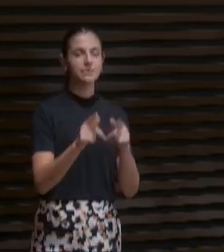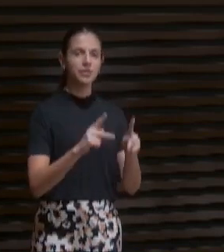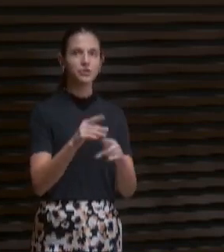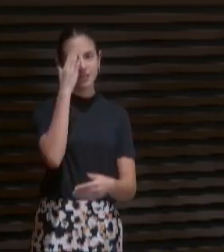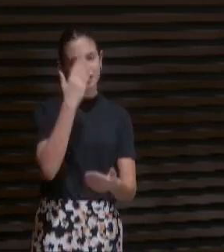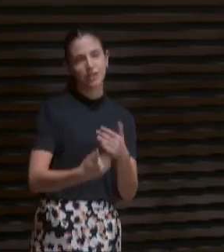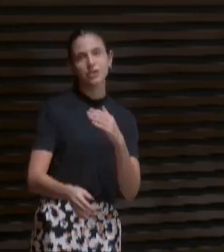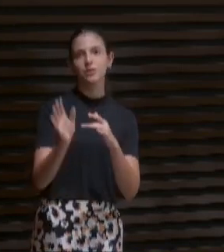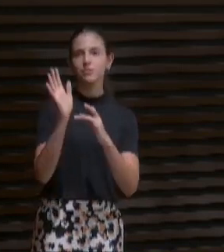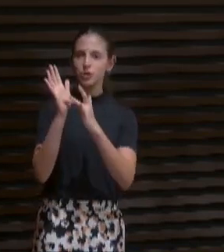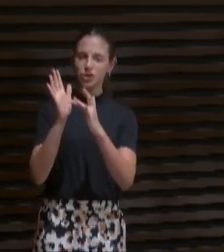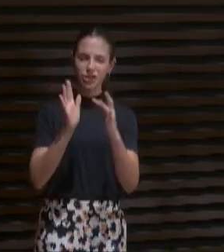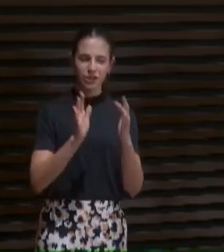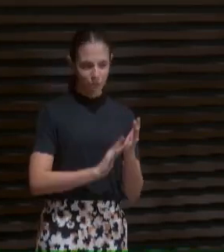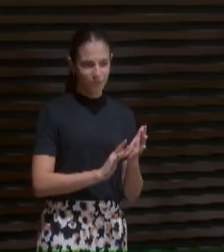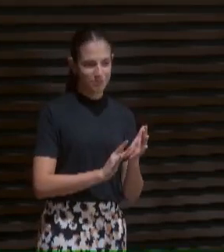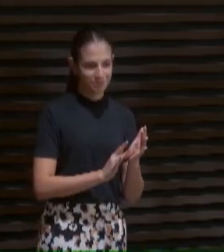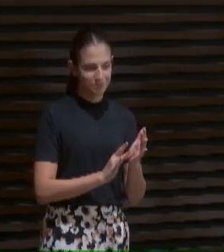Porque o túmulo vazio